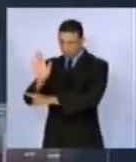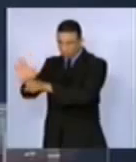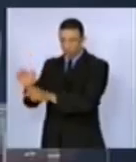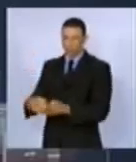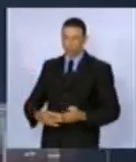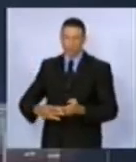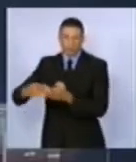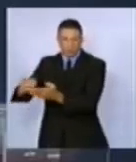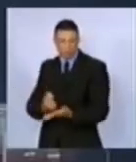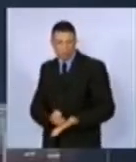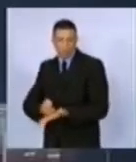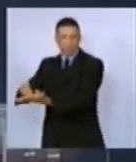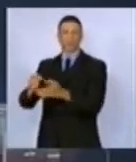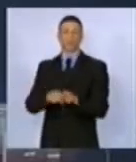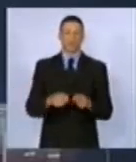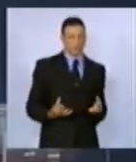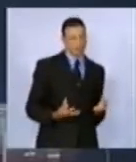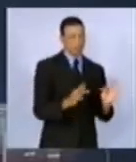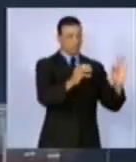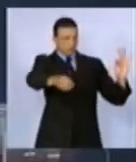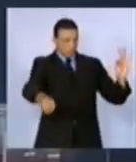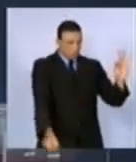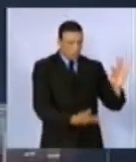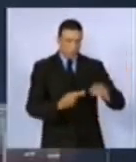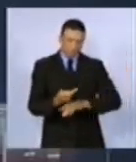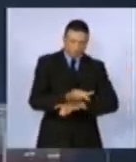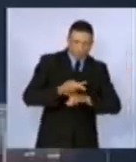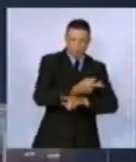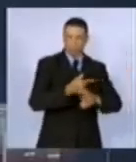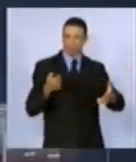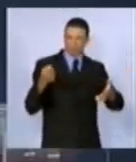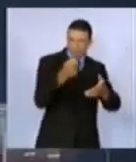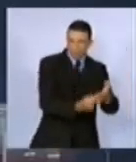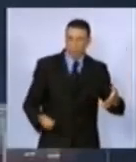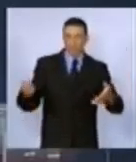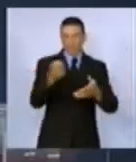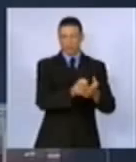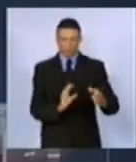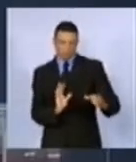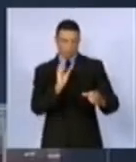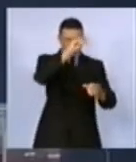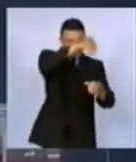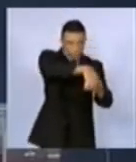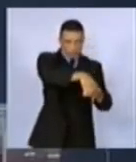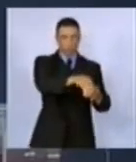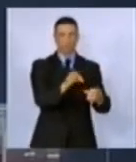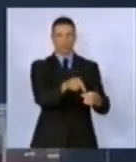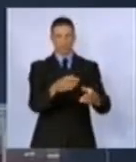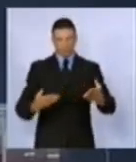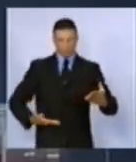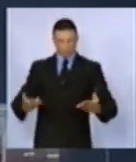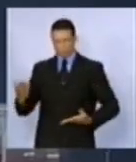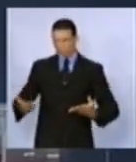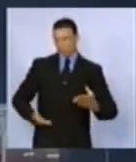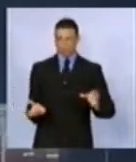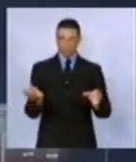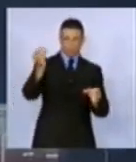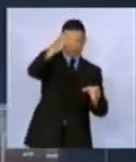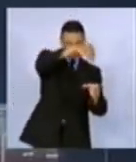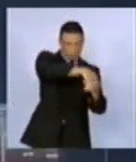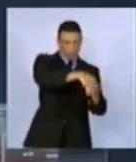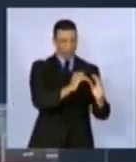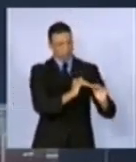e também buscando Tecnologias para cada vez mais aprimorar a a a nossa participação a participação dos trabalhadores dentro do